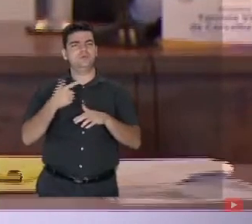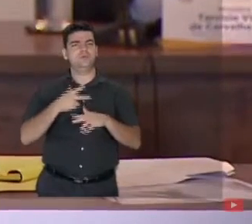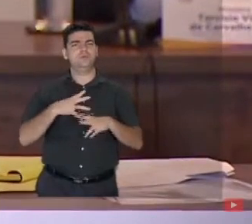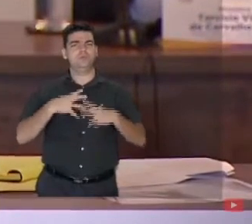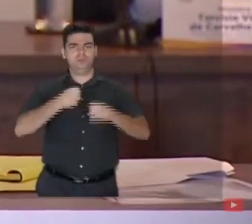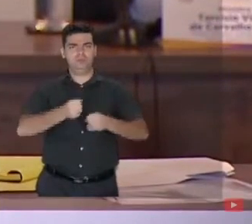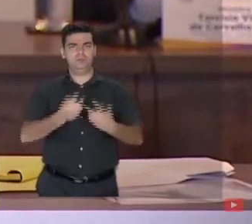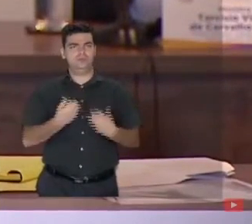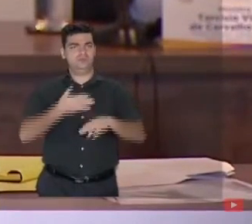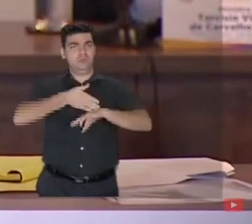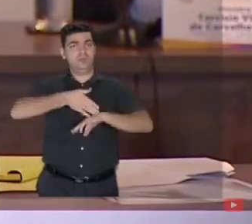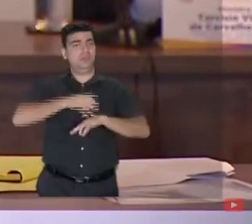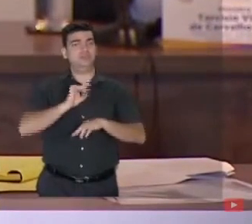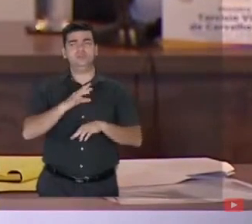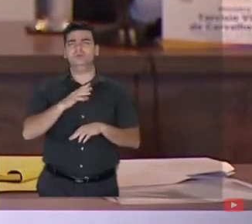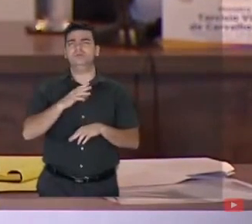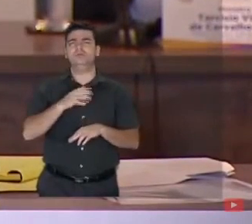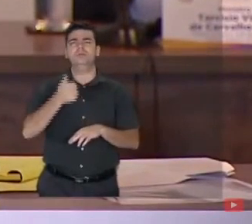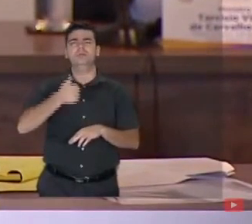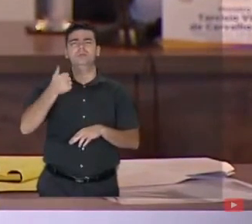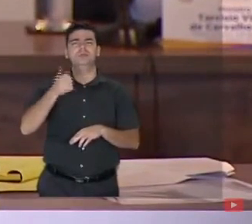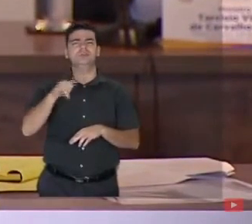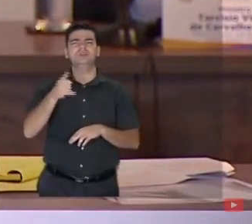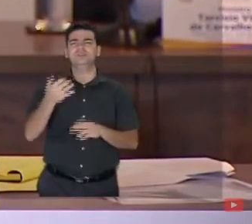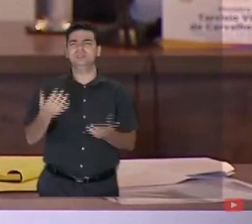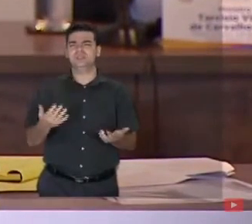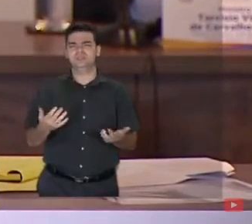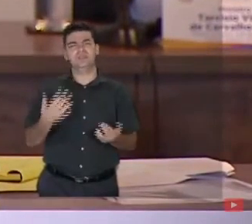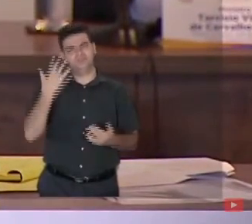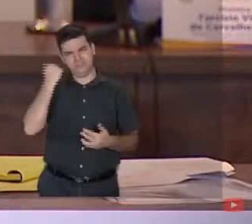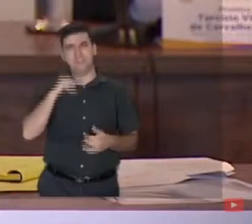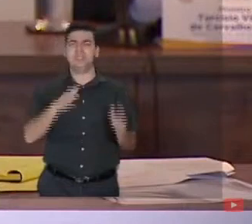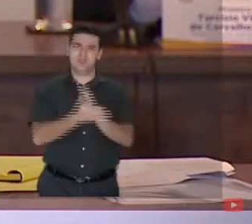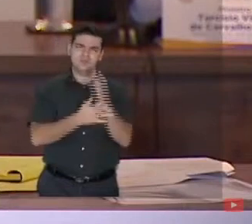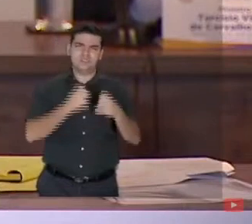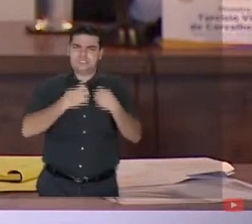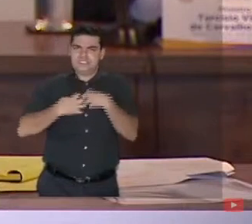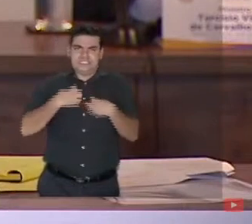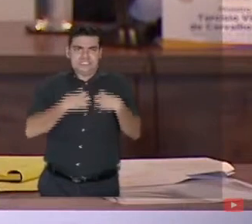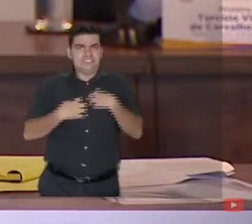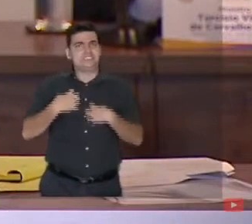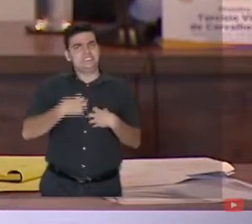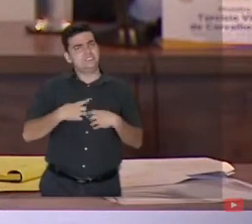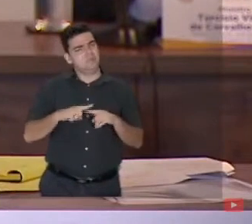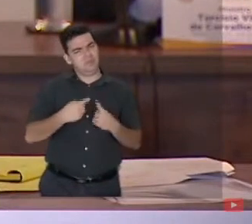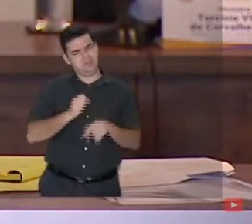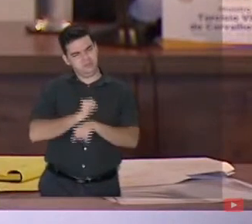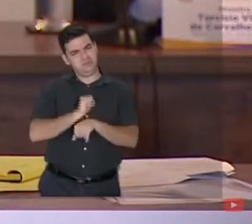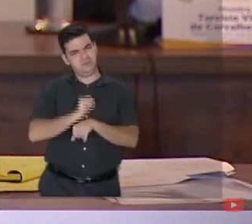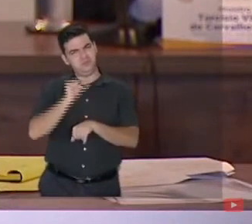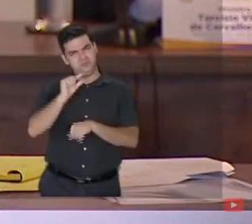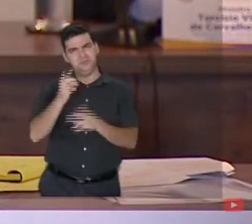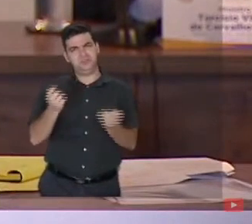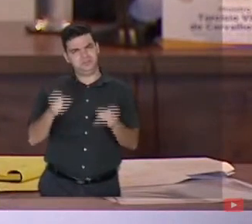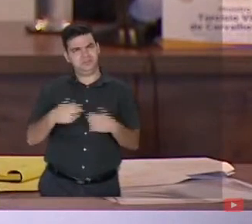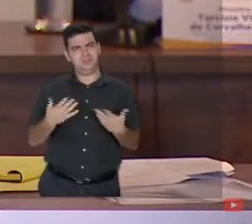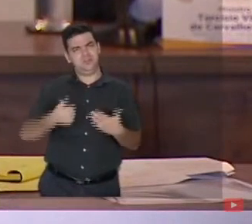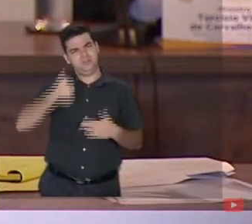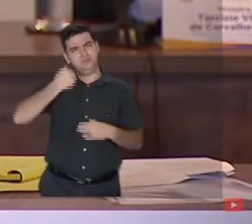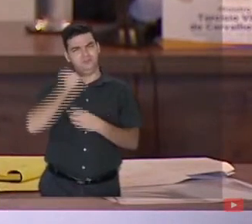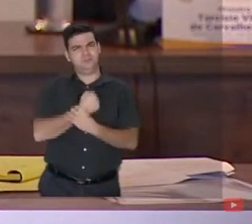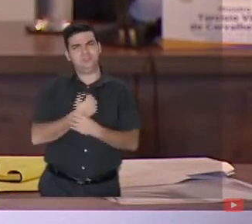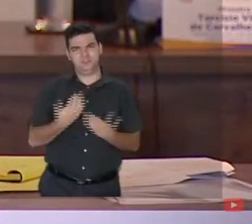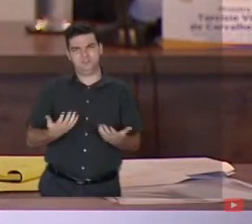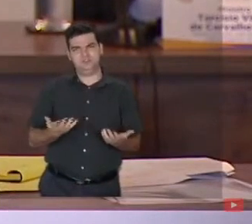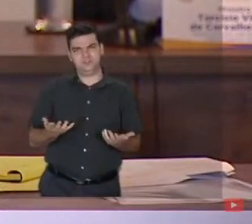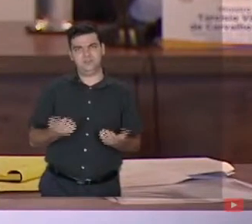janeiro. Portanto, a angústia é uma angústia de algumas poucas horas em troca de fazer da forma mais segura